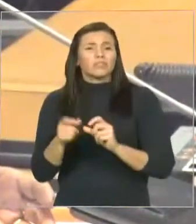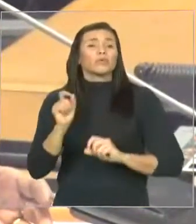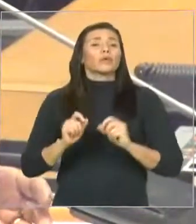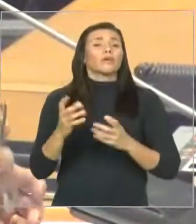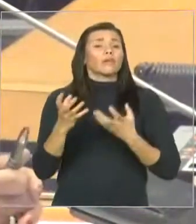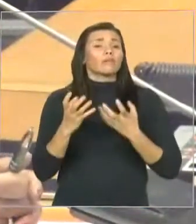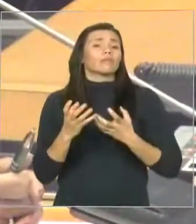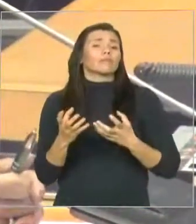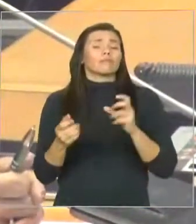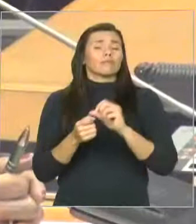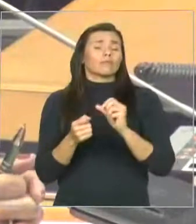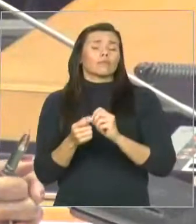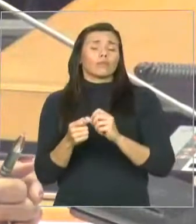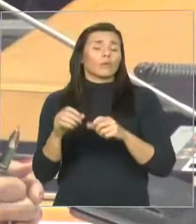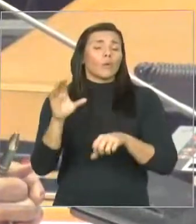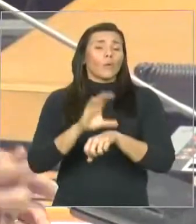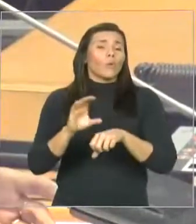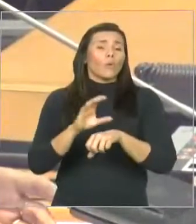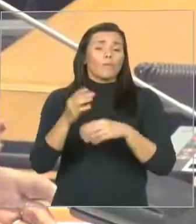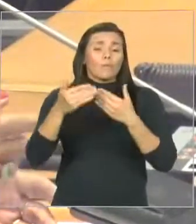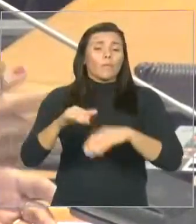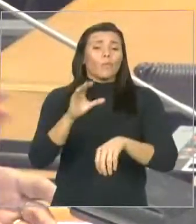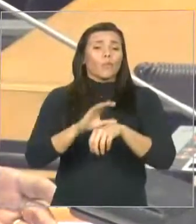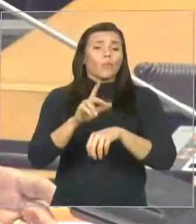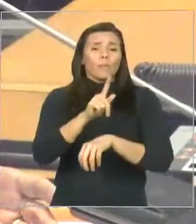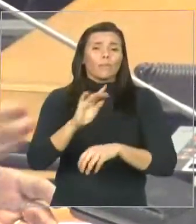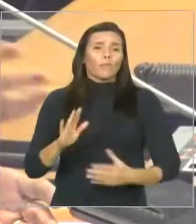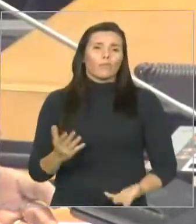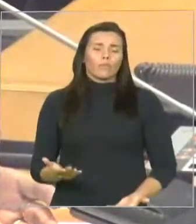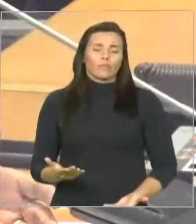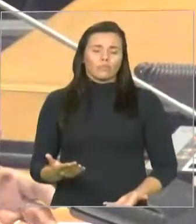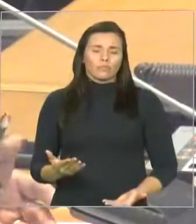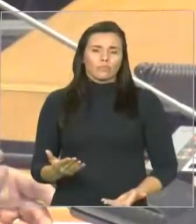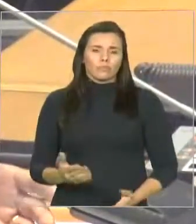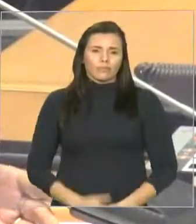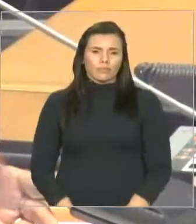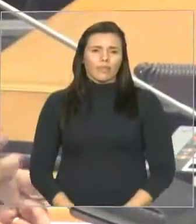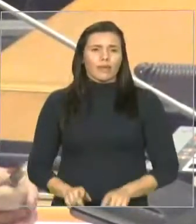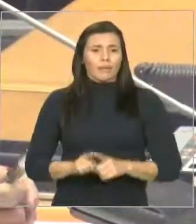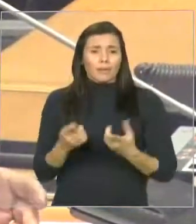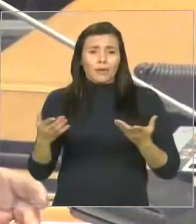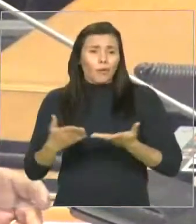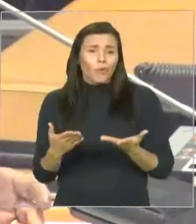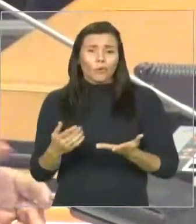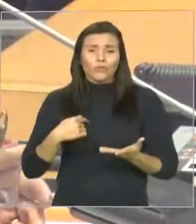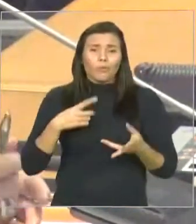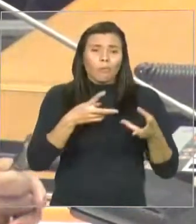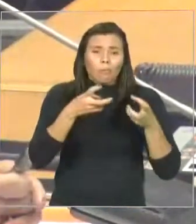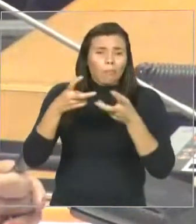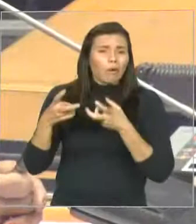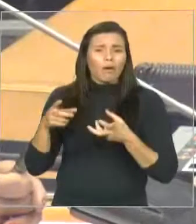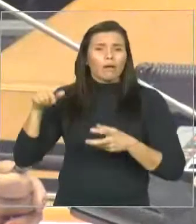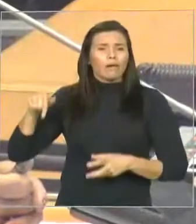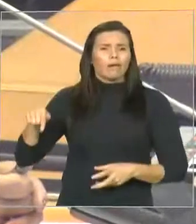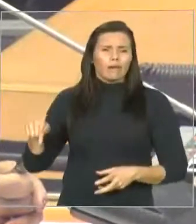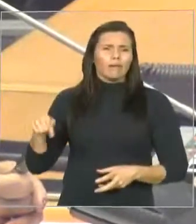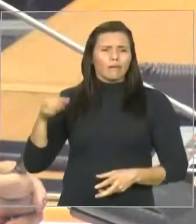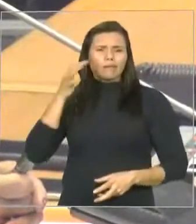pensava tudo diferente e que, de repente, passa a fazer aquilo que ele condenava?